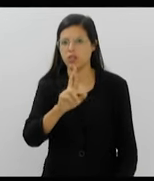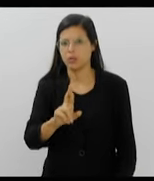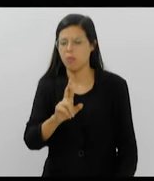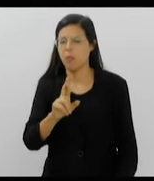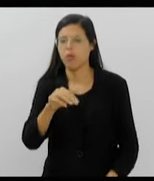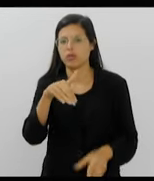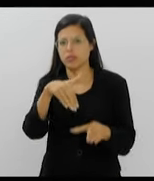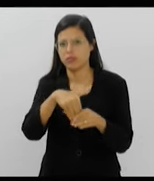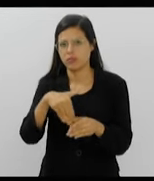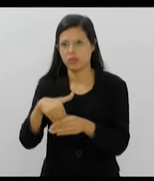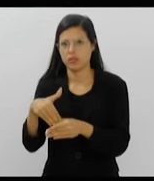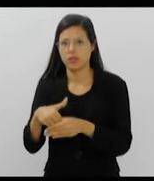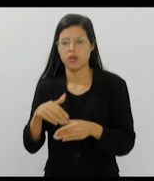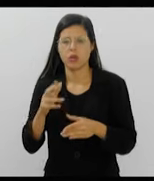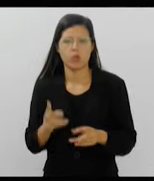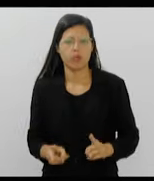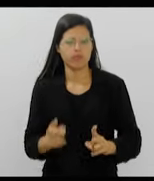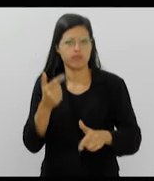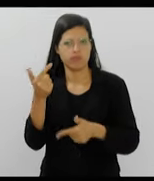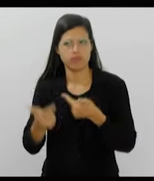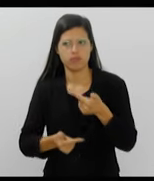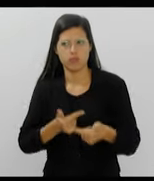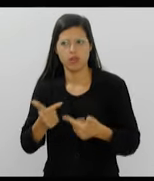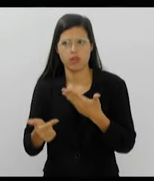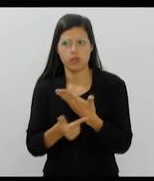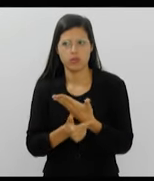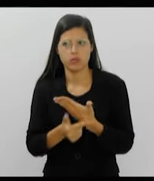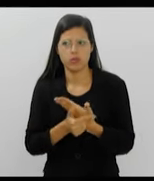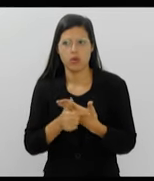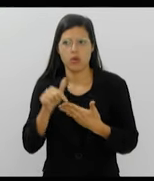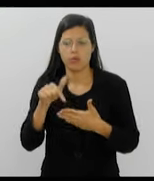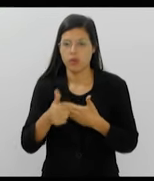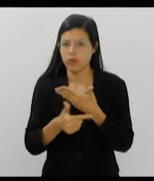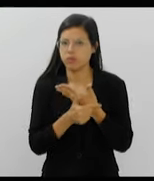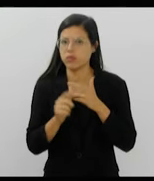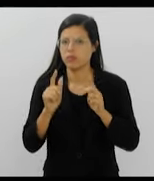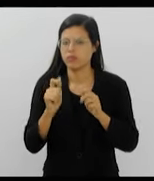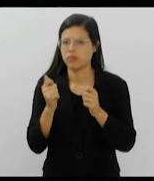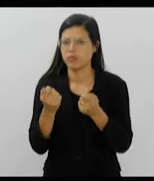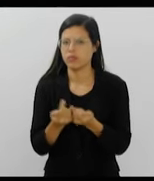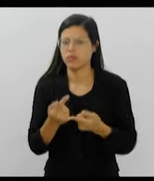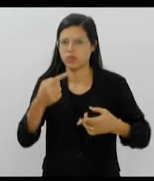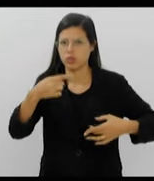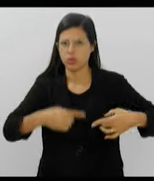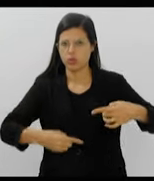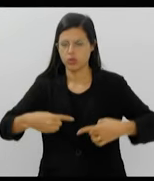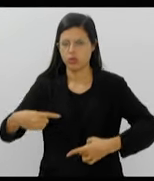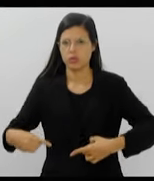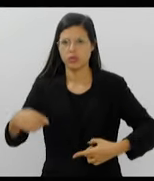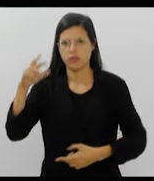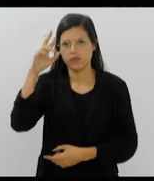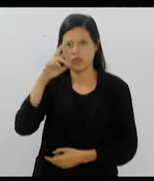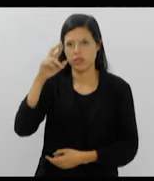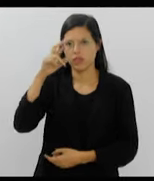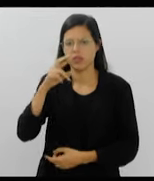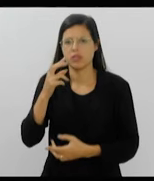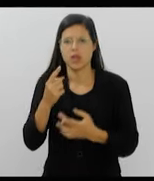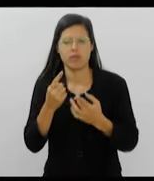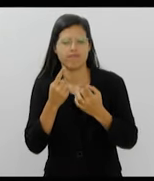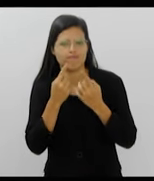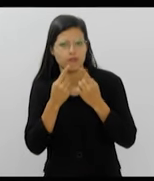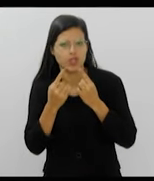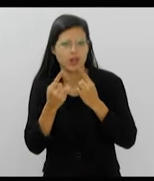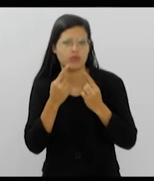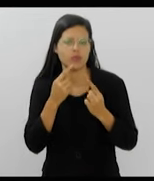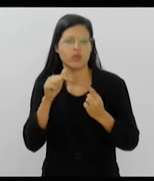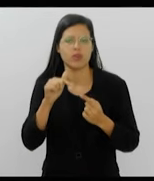seguir trabalhando na nossa função. E a nossa função aqui do Parlamento é discutir, fiscalizar, dialogar, apresentar